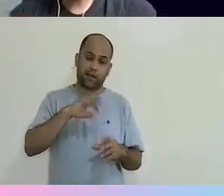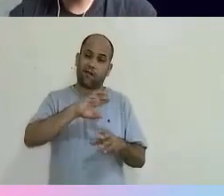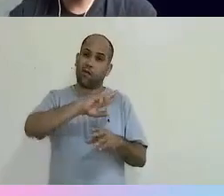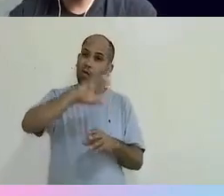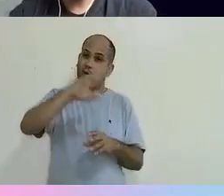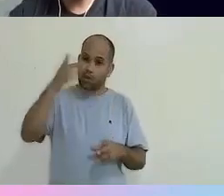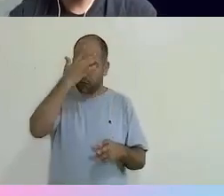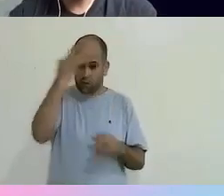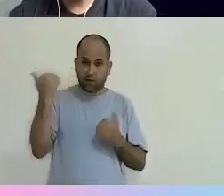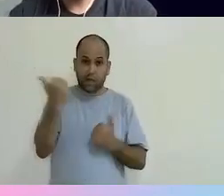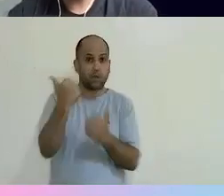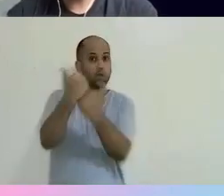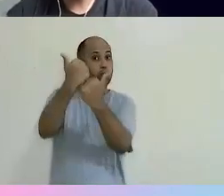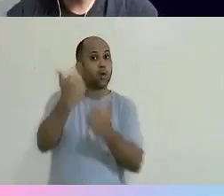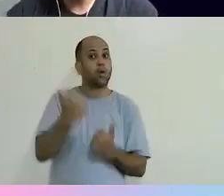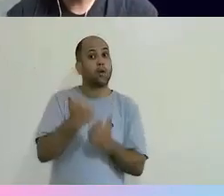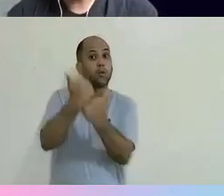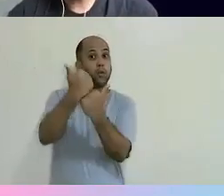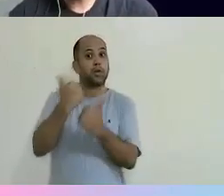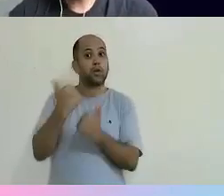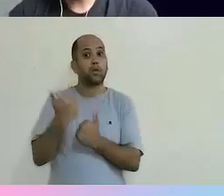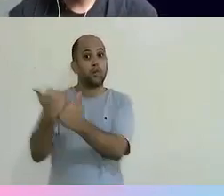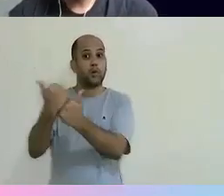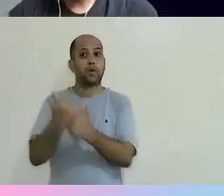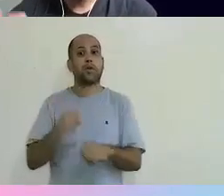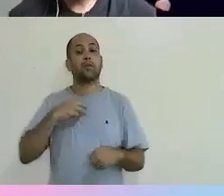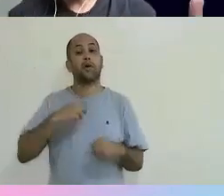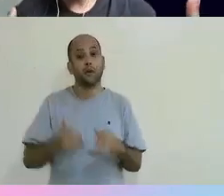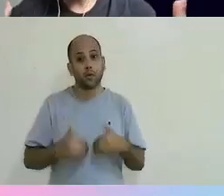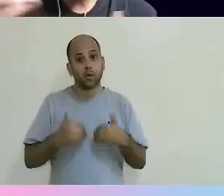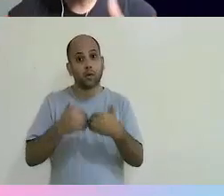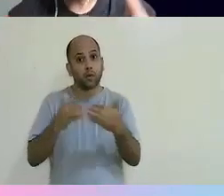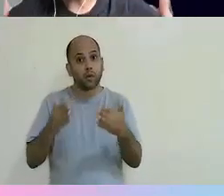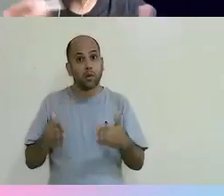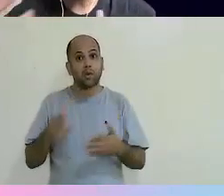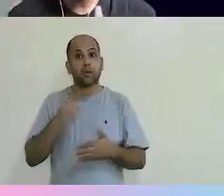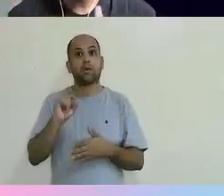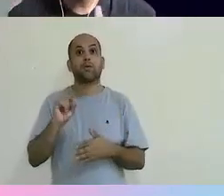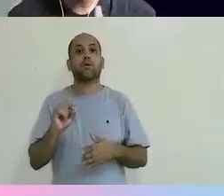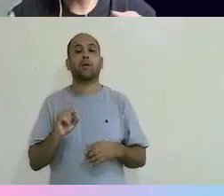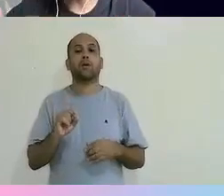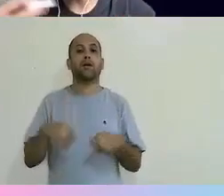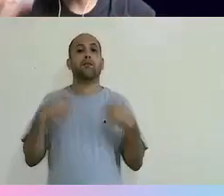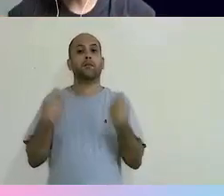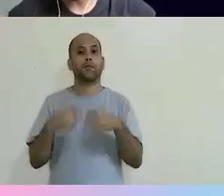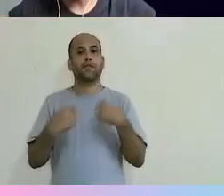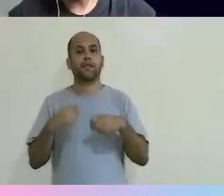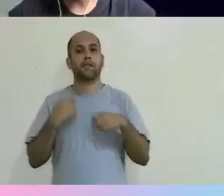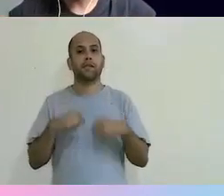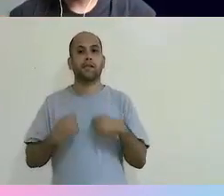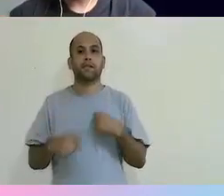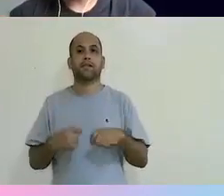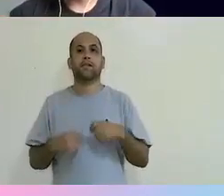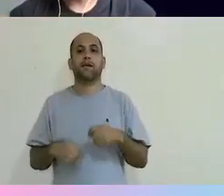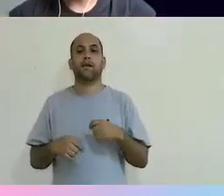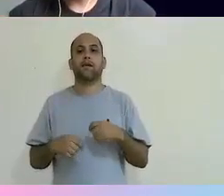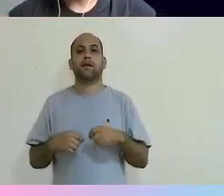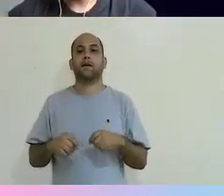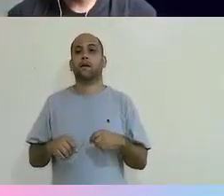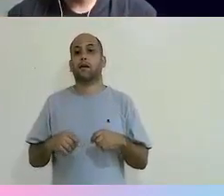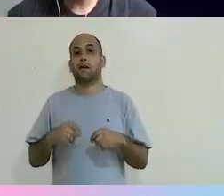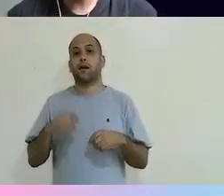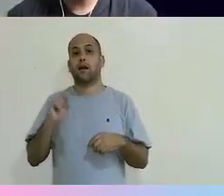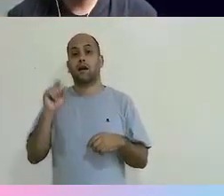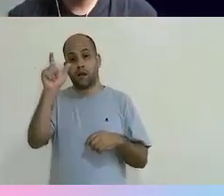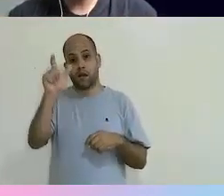mas a iniciativa que necessita ser tomada ali no primeiro momento,